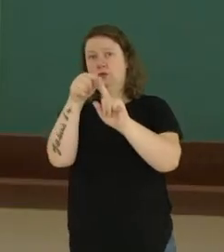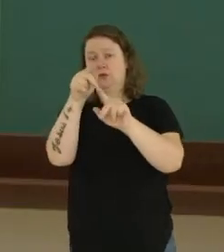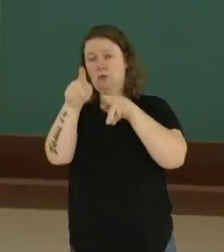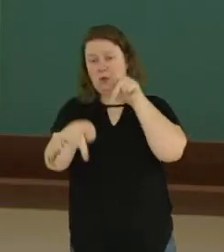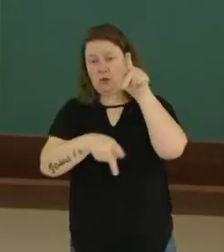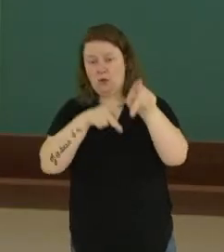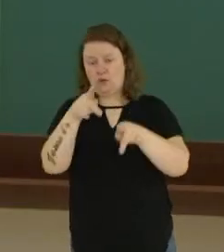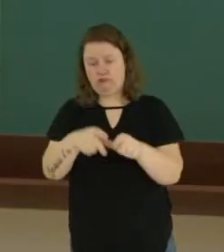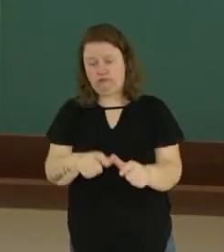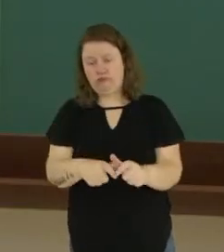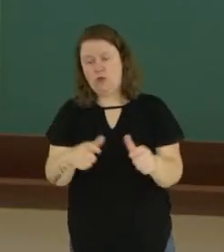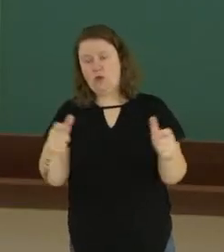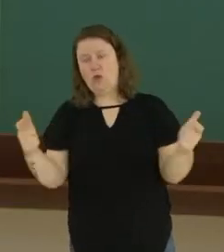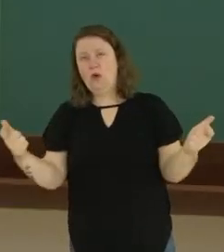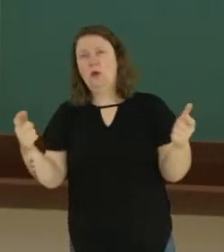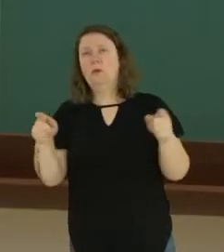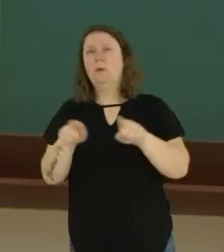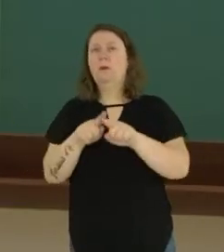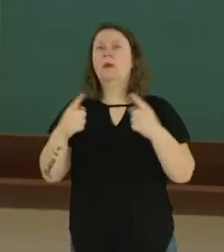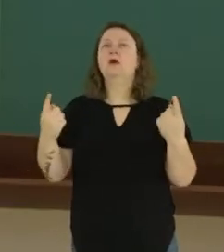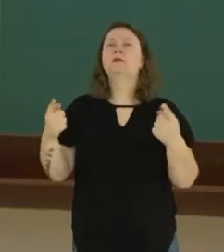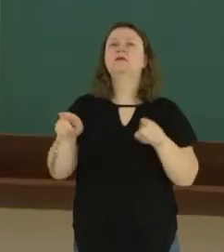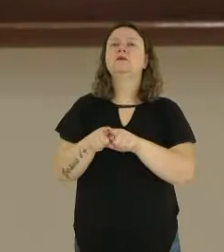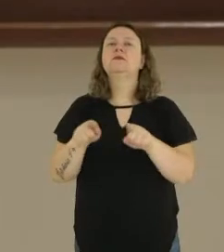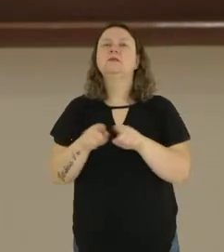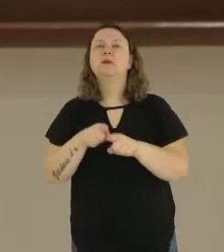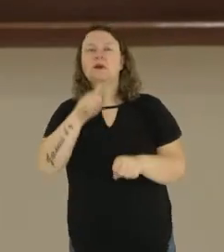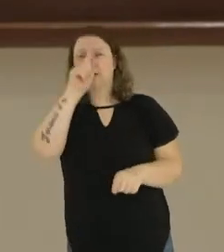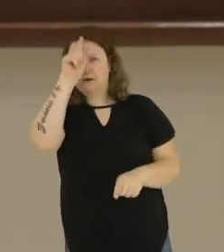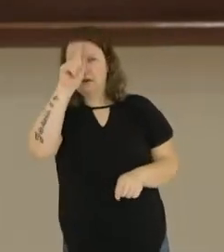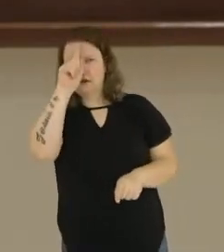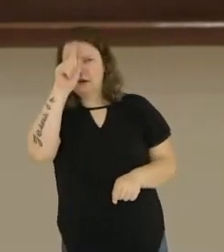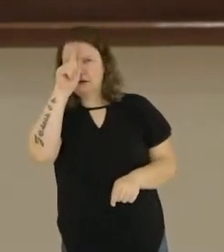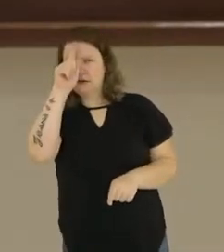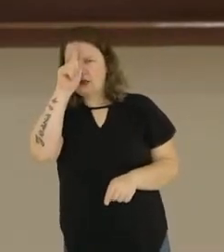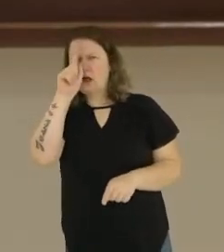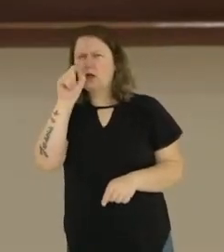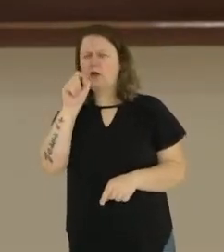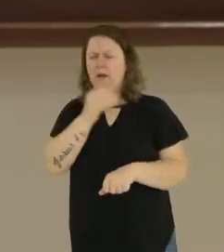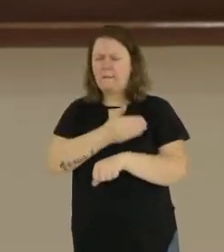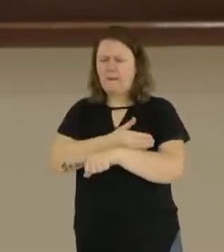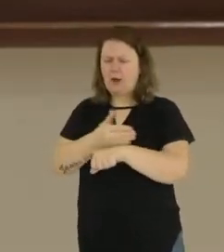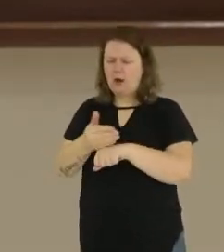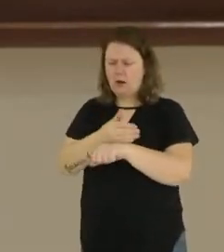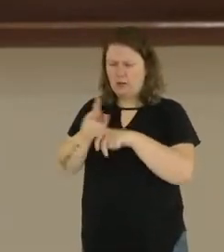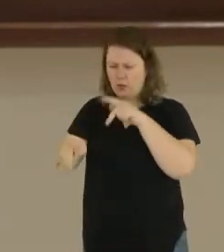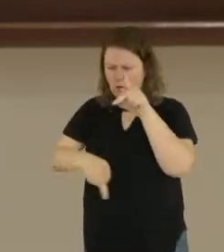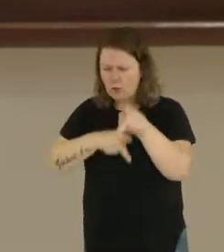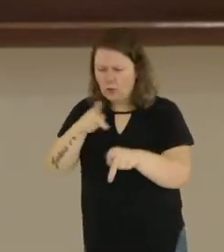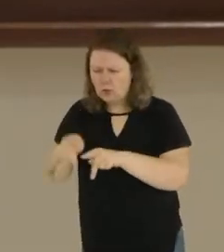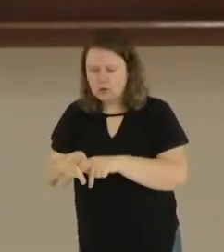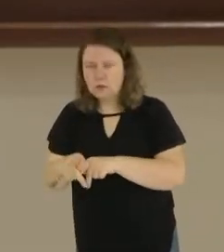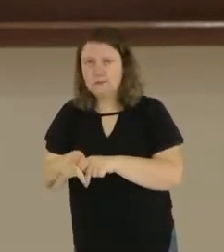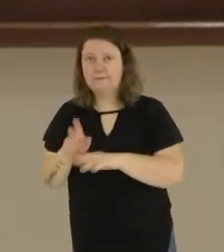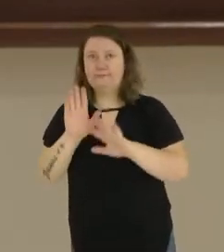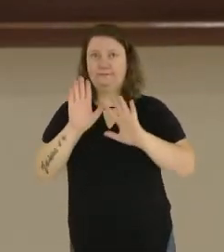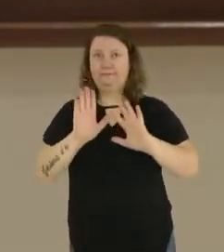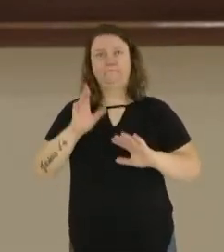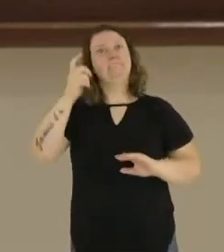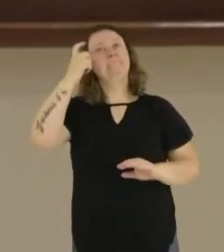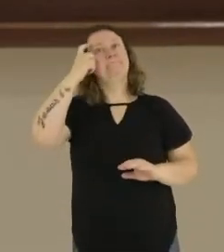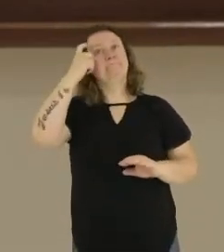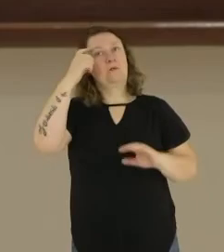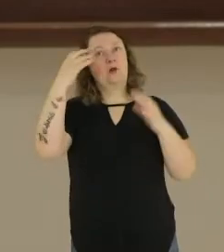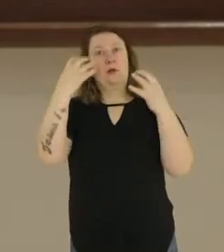uma intenção de branqueamento da população. Como assim branqueamento da população? Vamos pensar que a